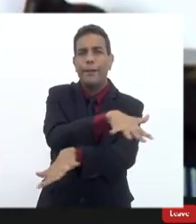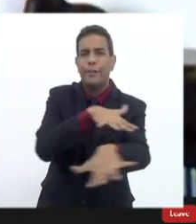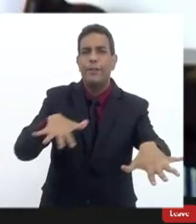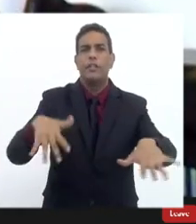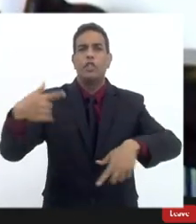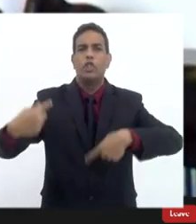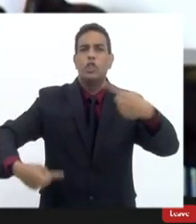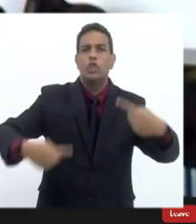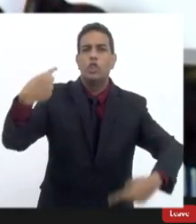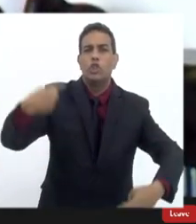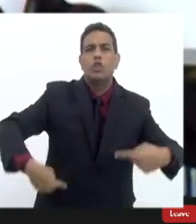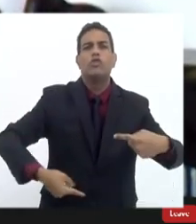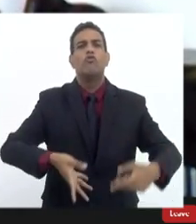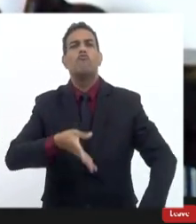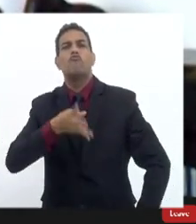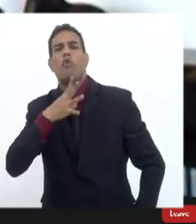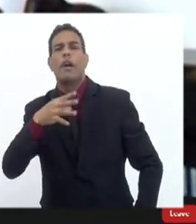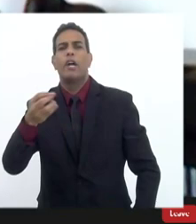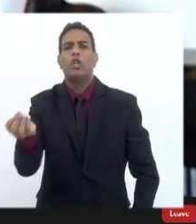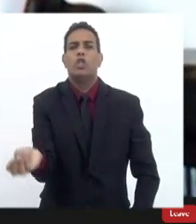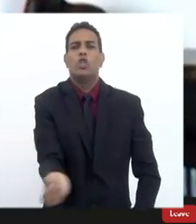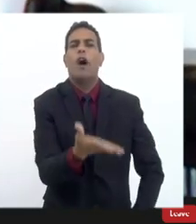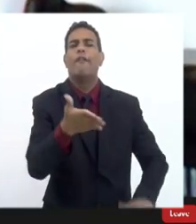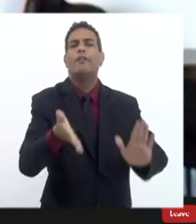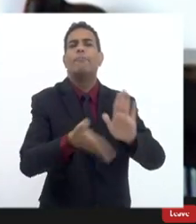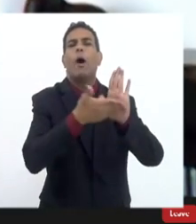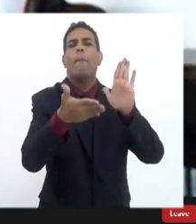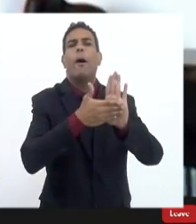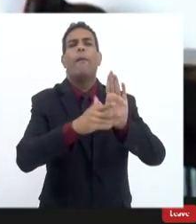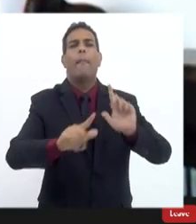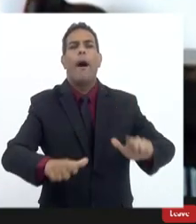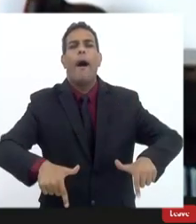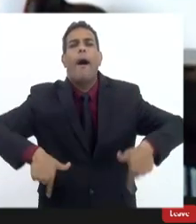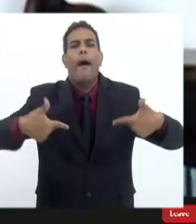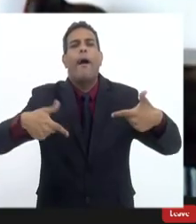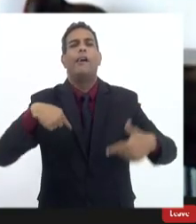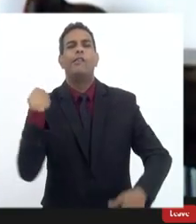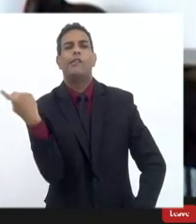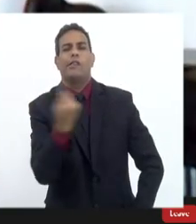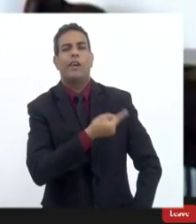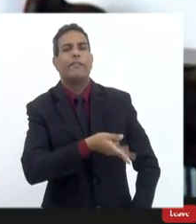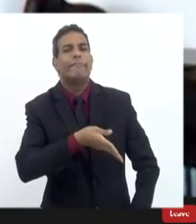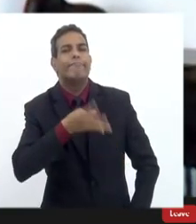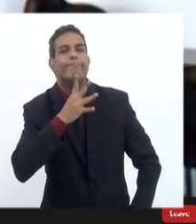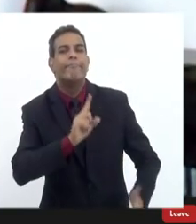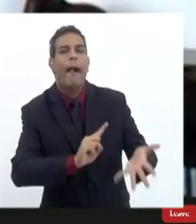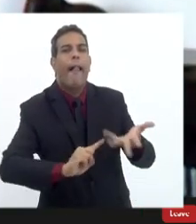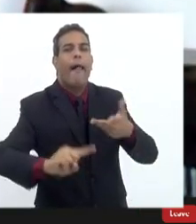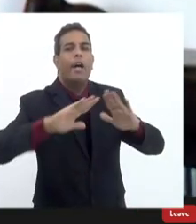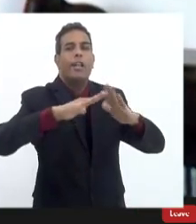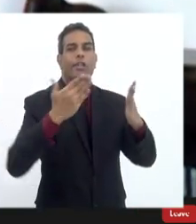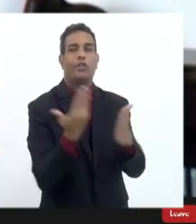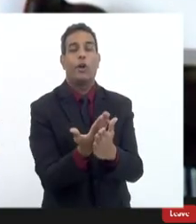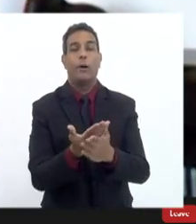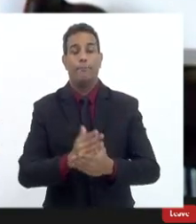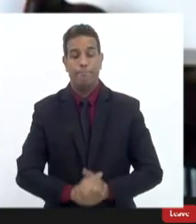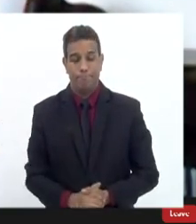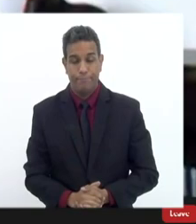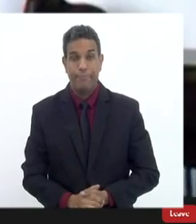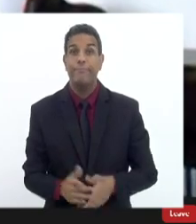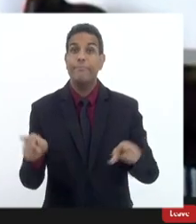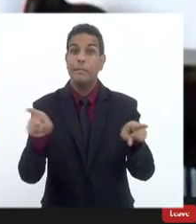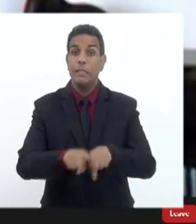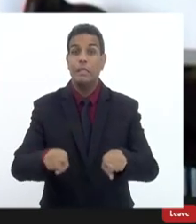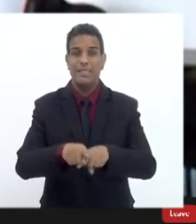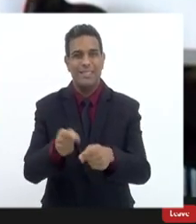de debate, de escuta de novas sugestões, e a gente vá fazendo esse monitoramento permanente. Eu destaco também que a gente